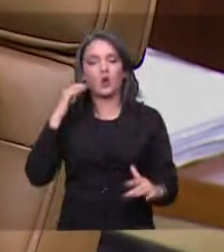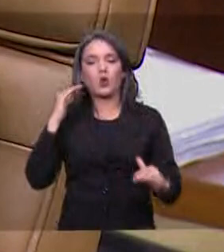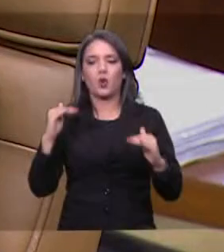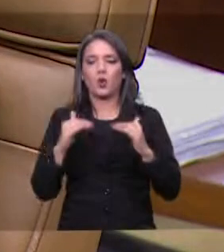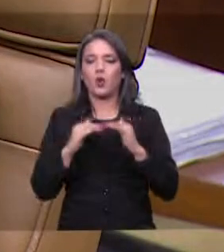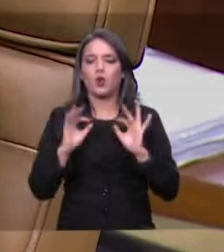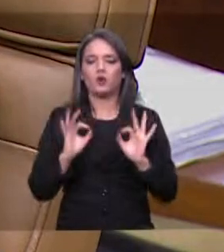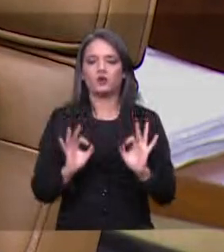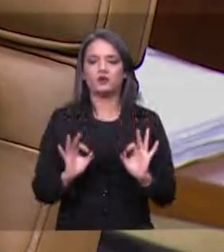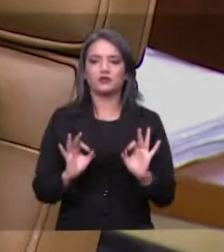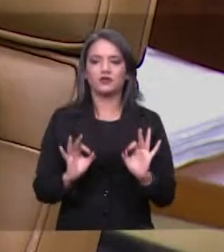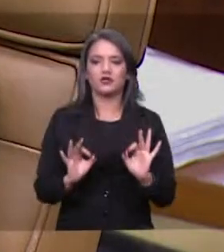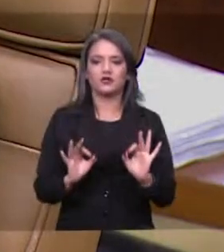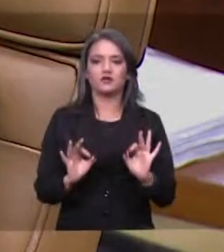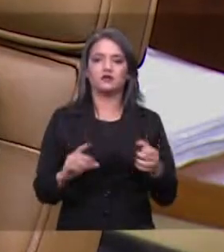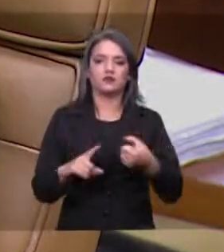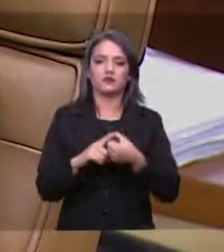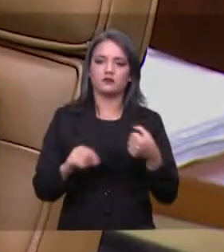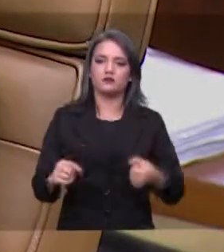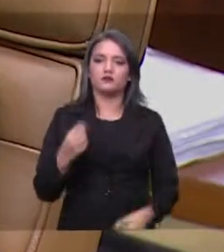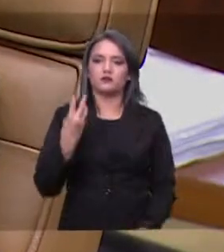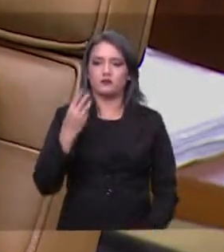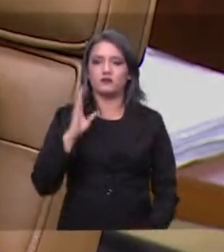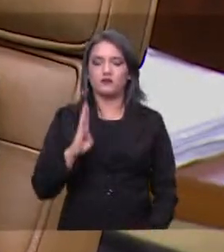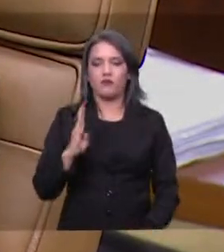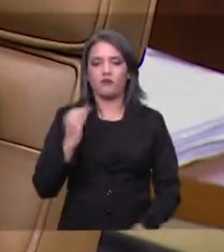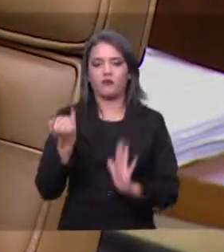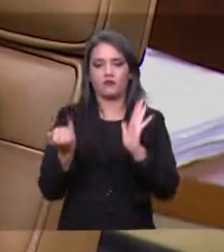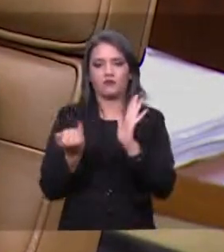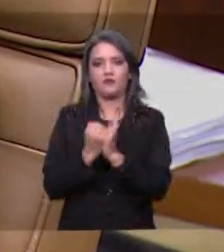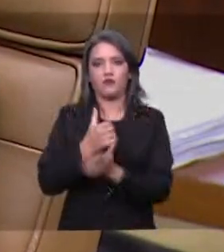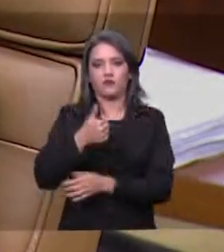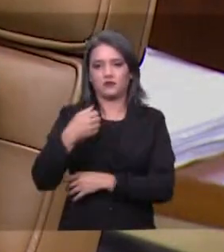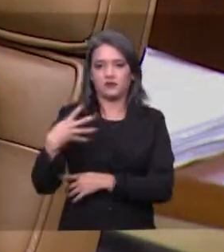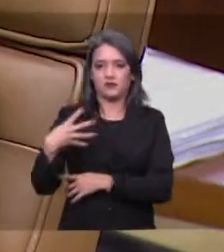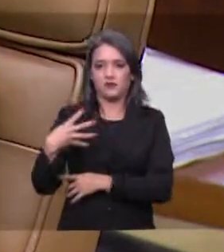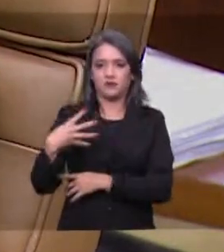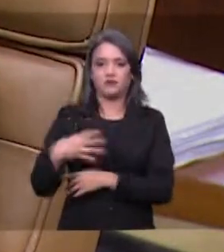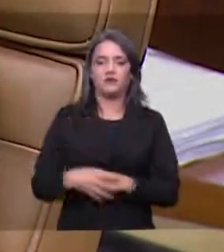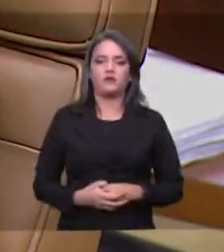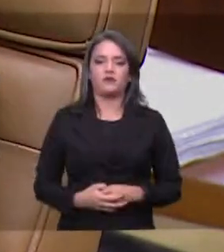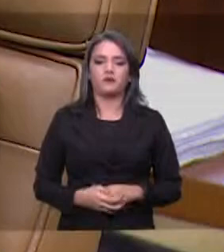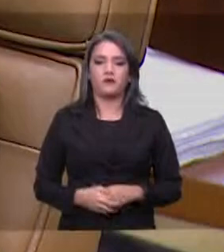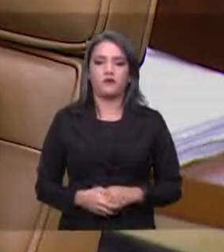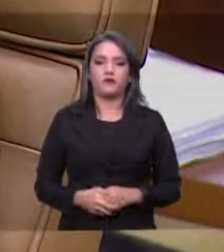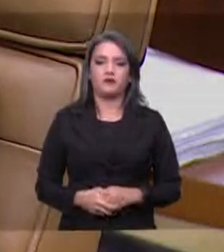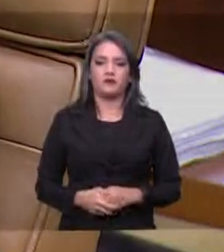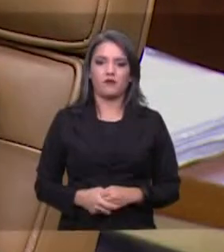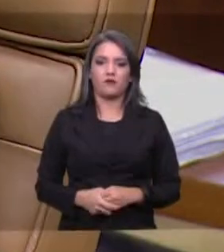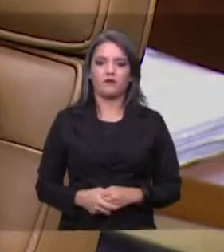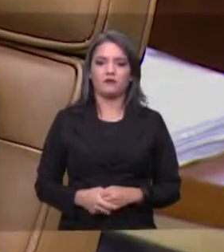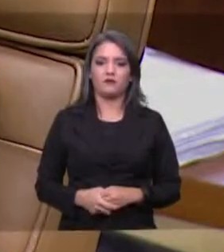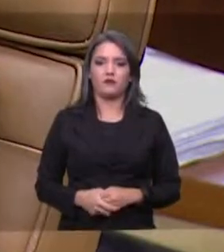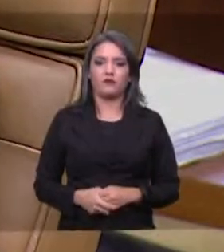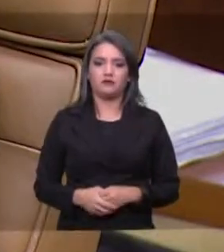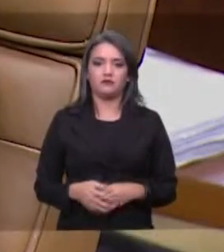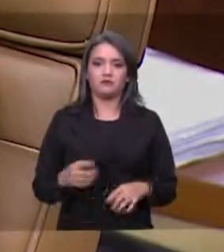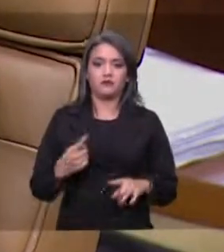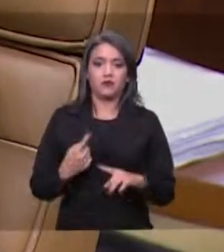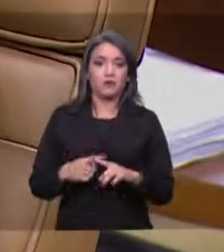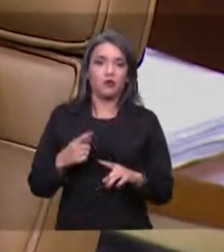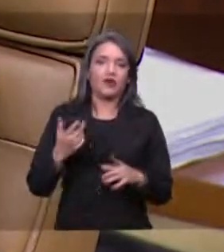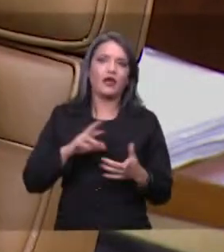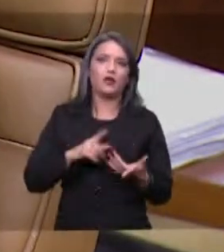acordo com essa, com o artigo 3B, inciso 14º. Certo. Porque nós não temos